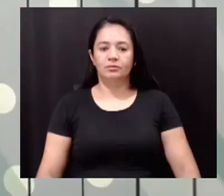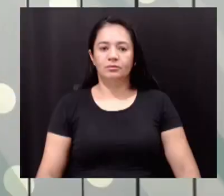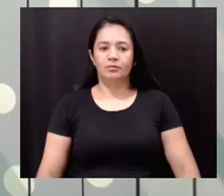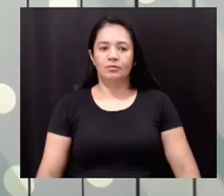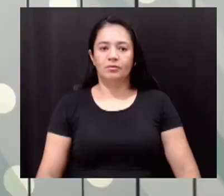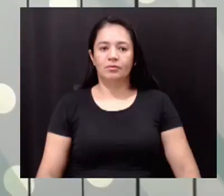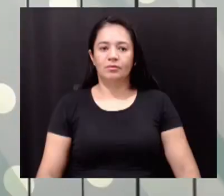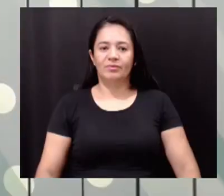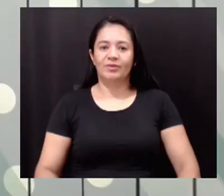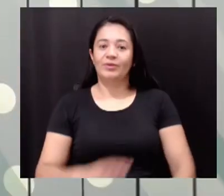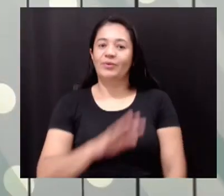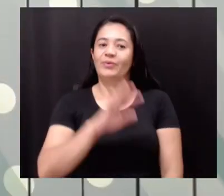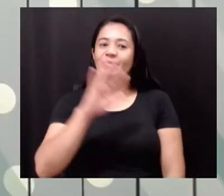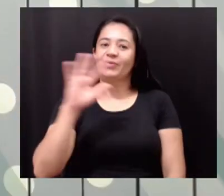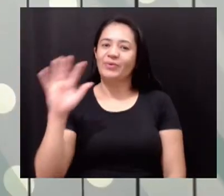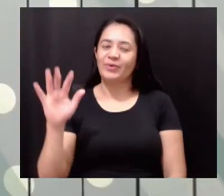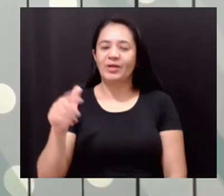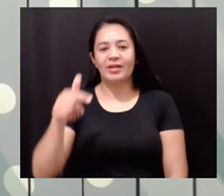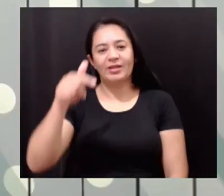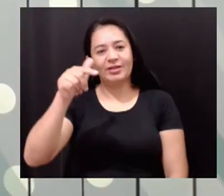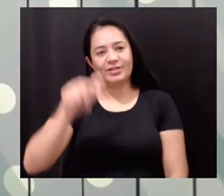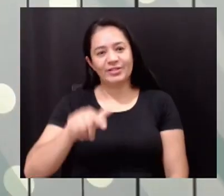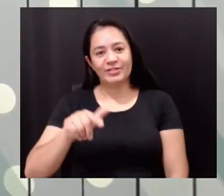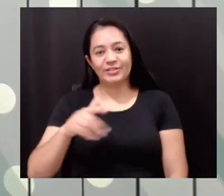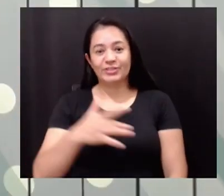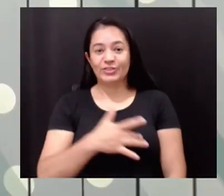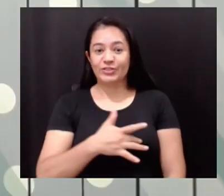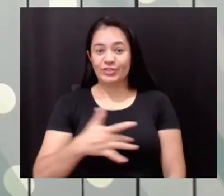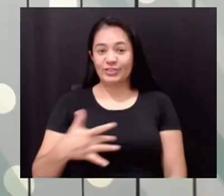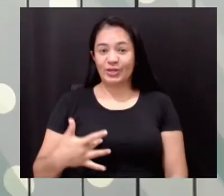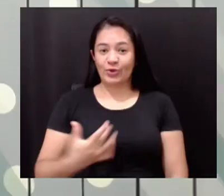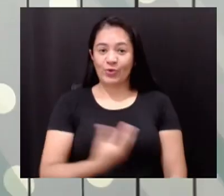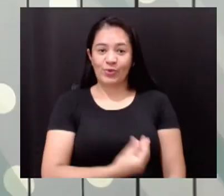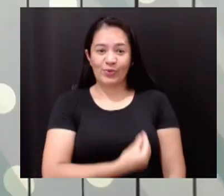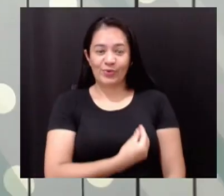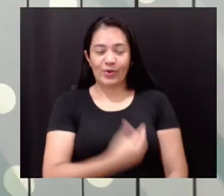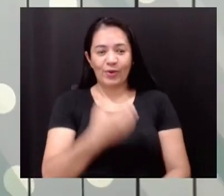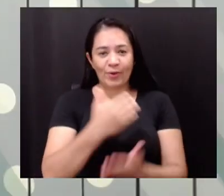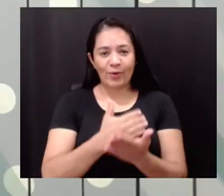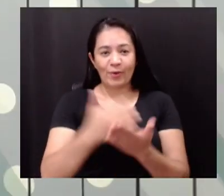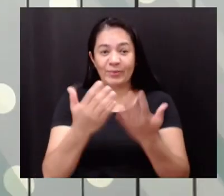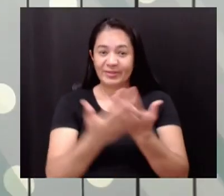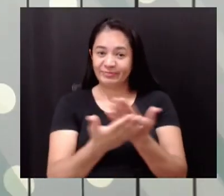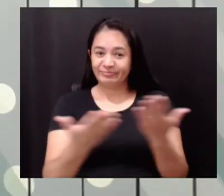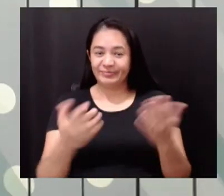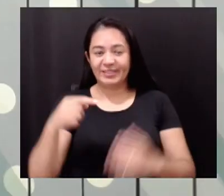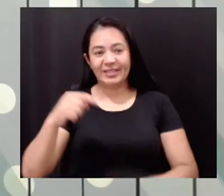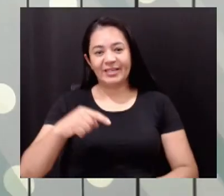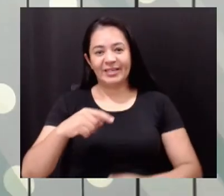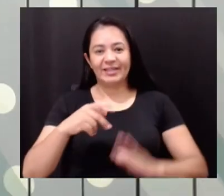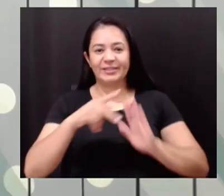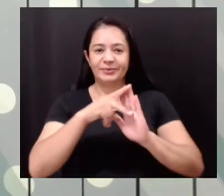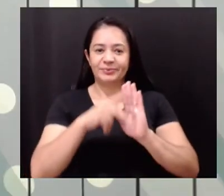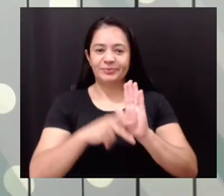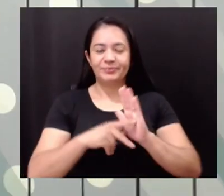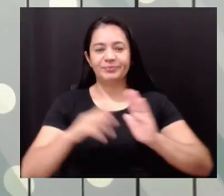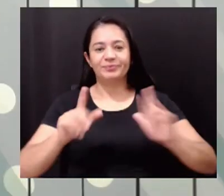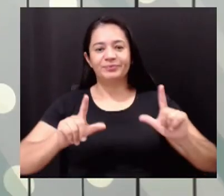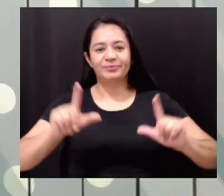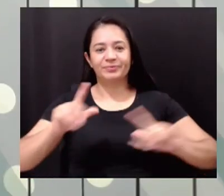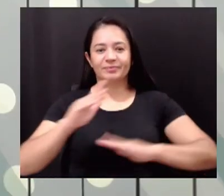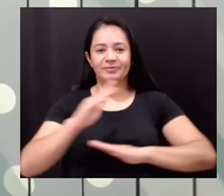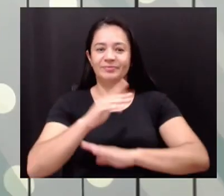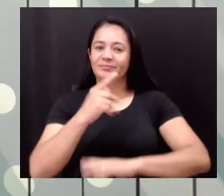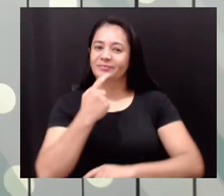Olá pessoal, mais um Saúde é Vida começando para você aqui na programação da TV Câmara Campinas. Hoje nós